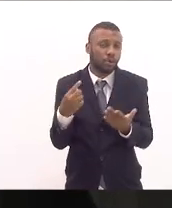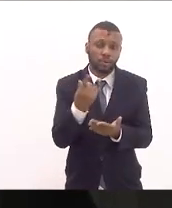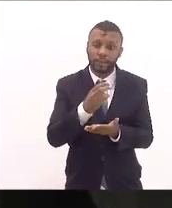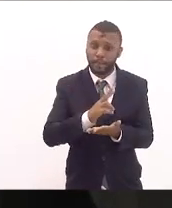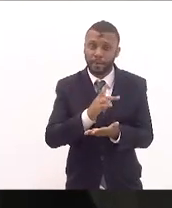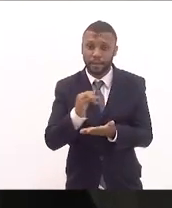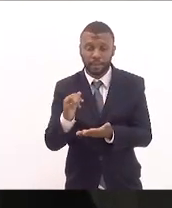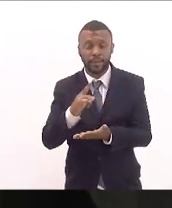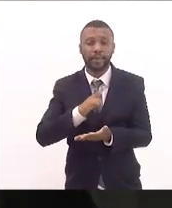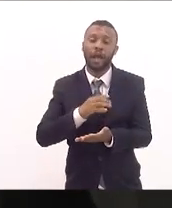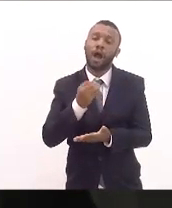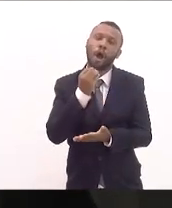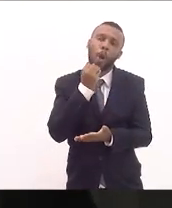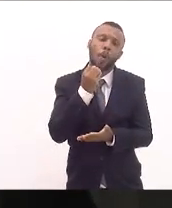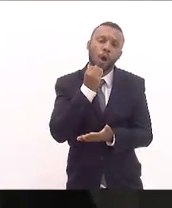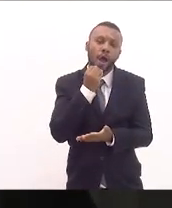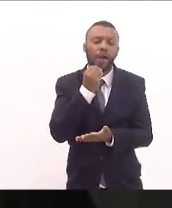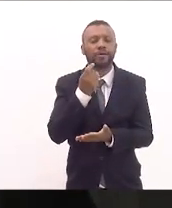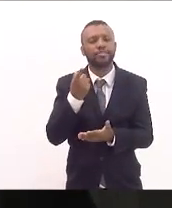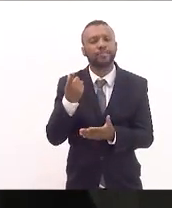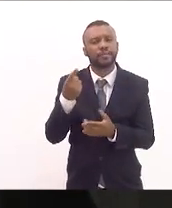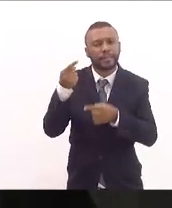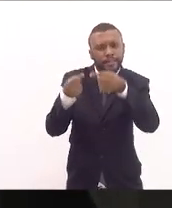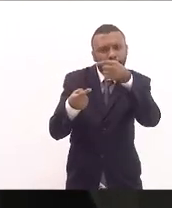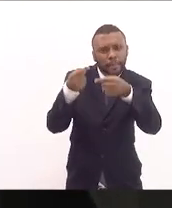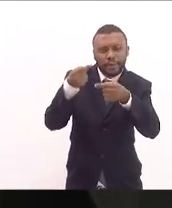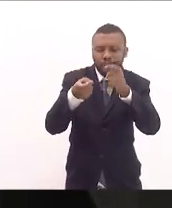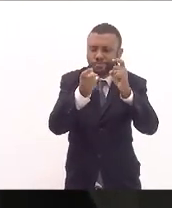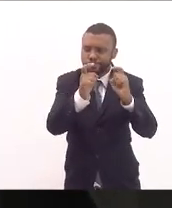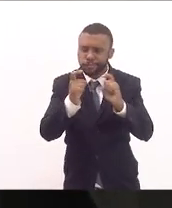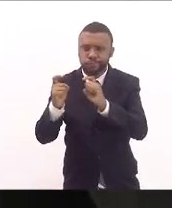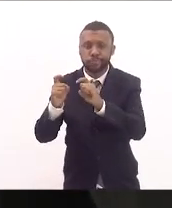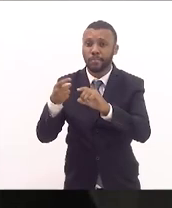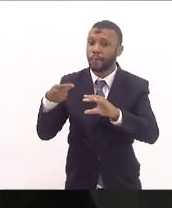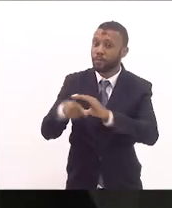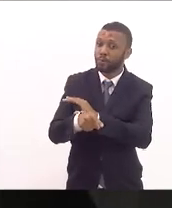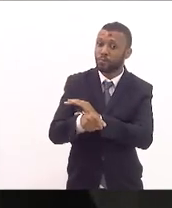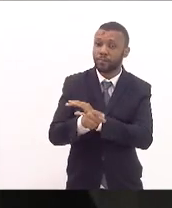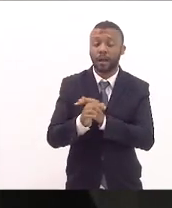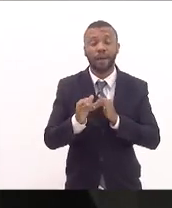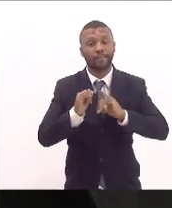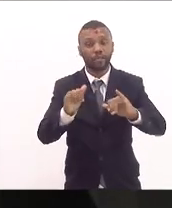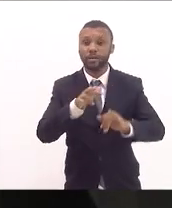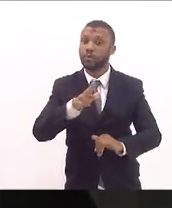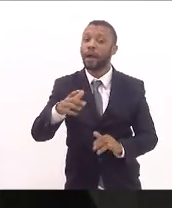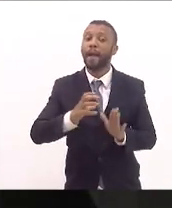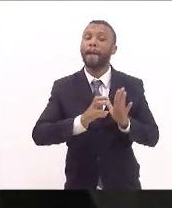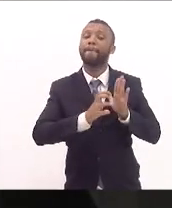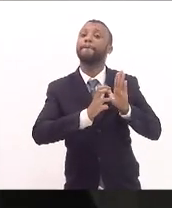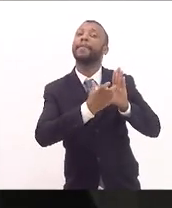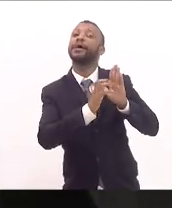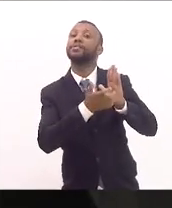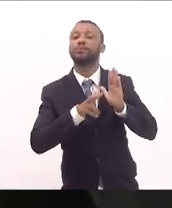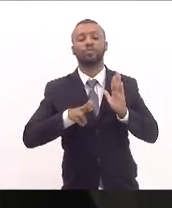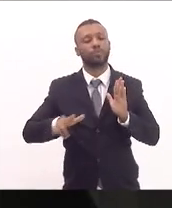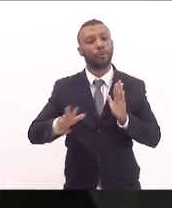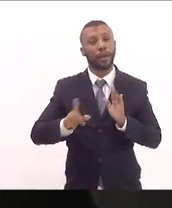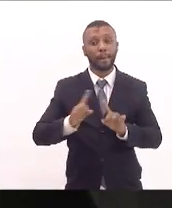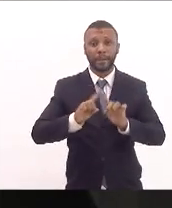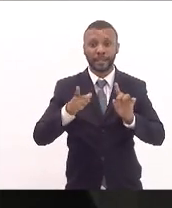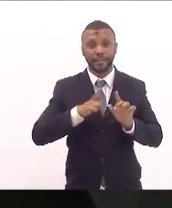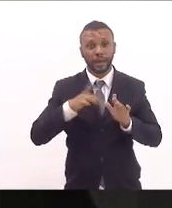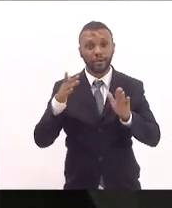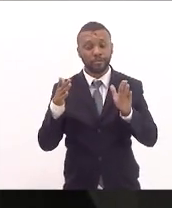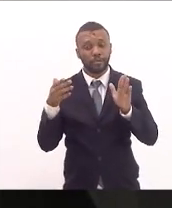CPI terá o porto além de aprofundar esse debate que não é apartidário é que não é apartidário mas tem um